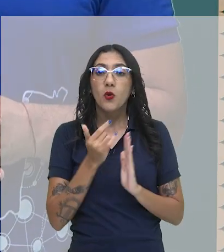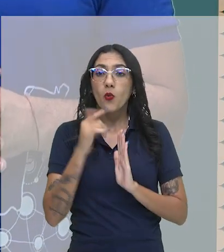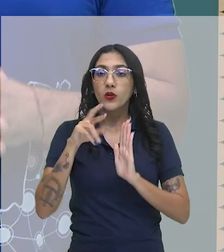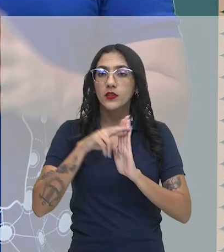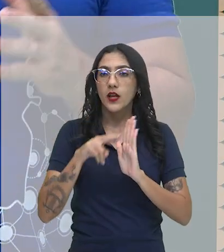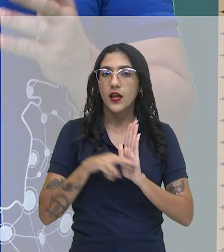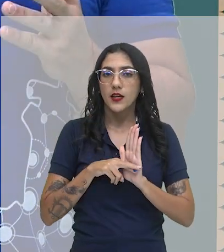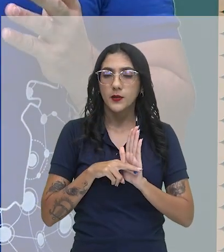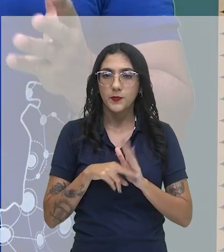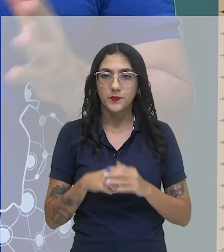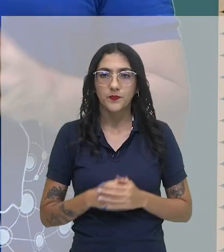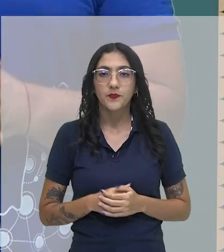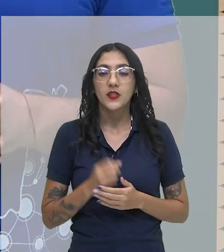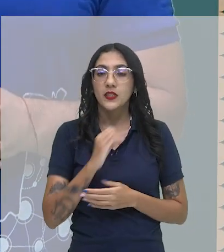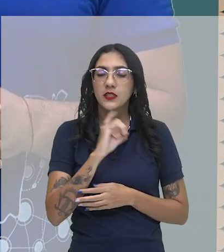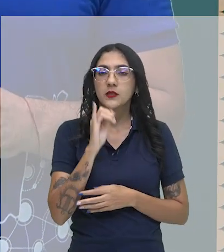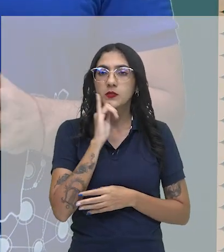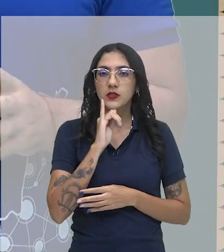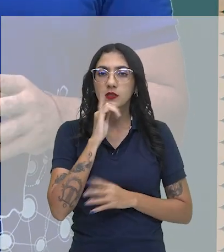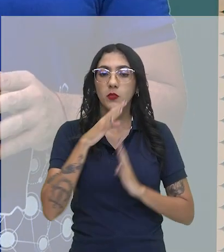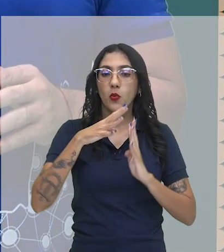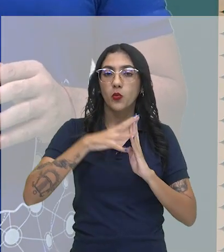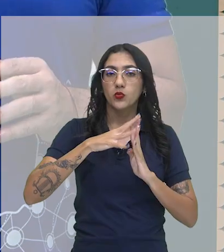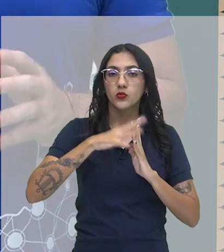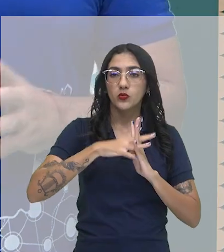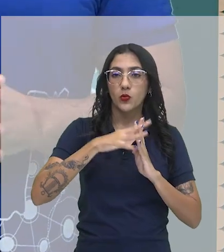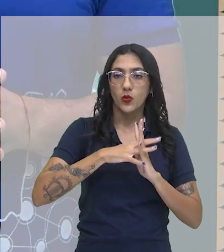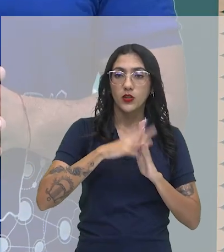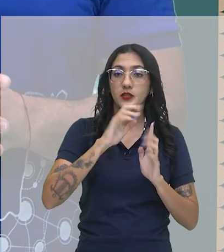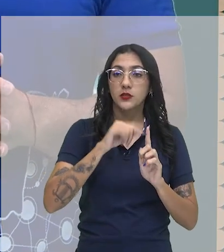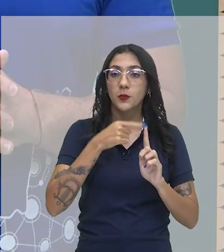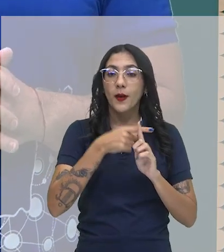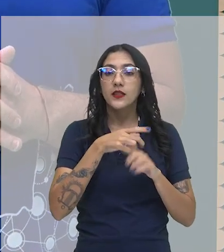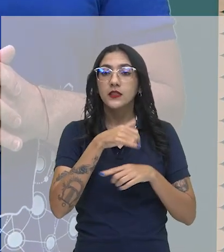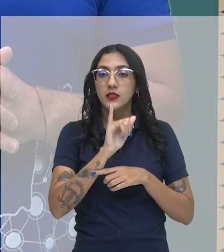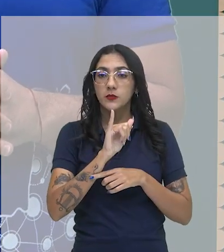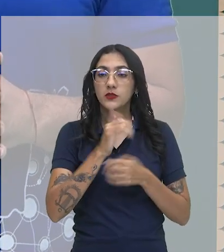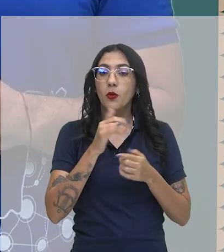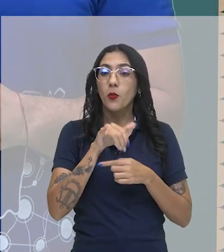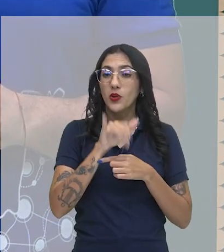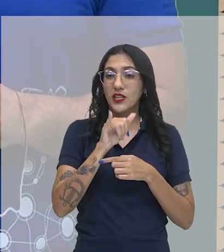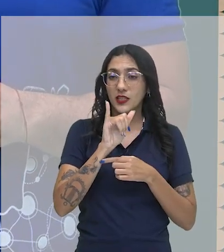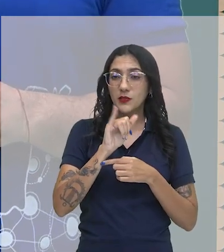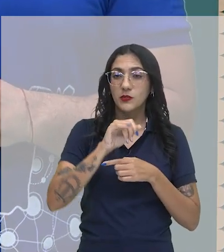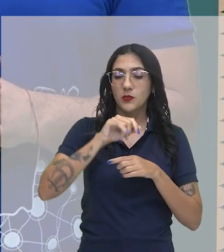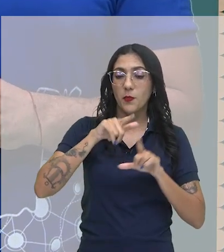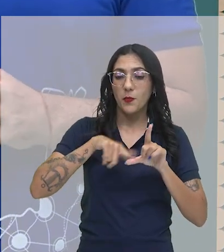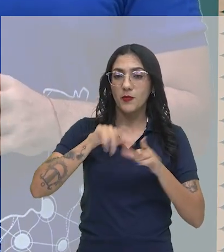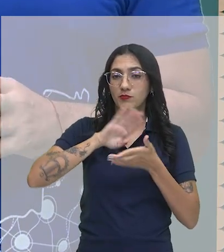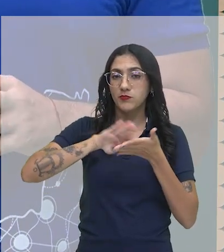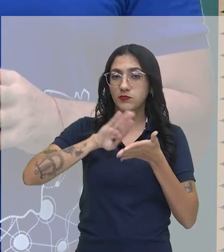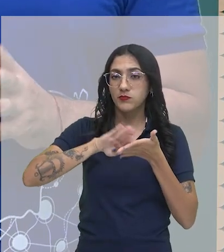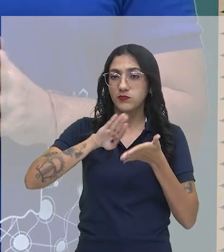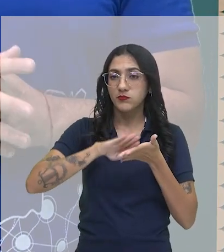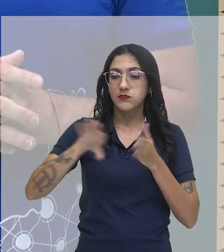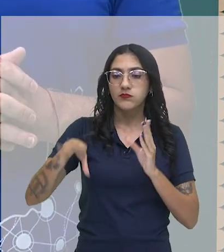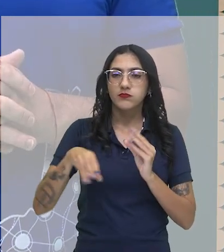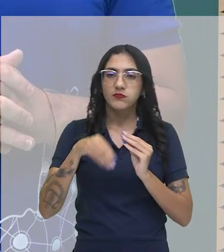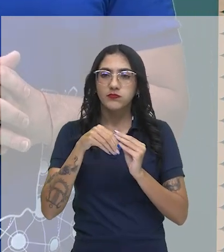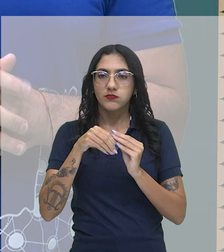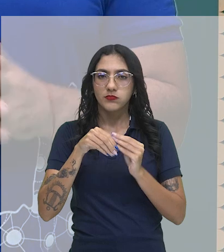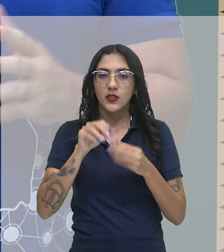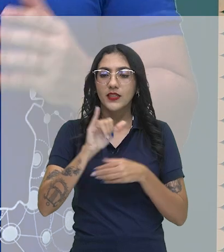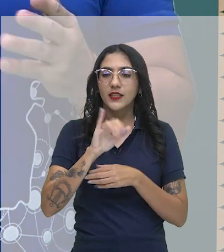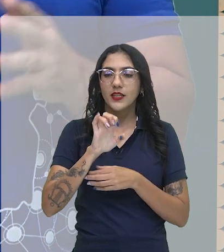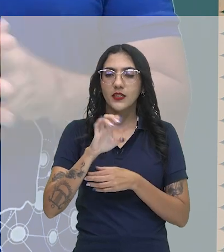y. Se nós temos consoante y, nós tiramos o y para acrescentar o ied, como vocês podem observar nesse exemplo